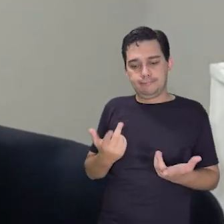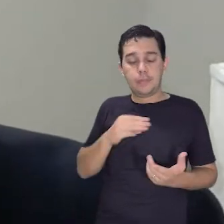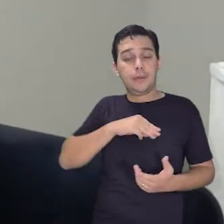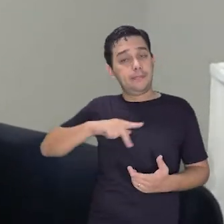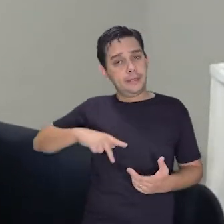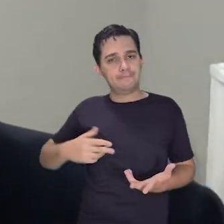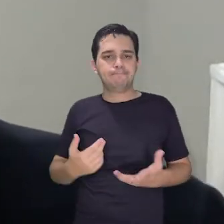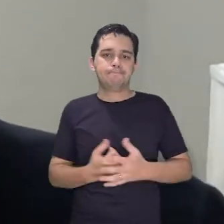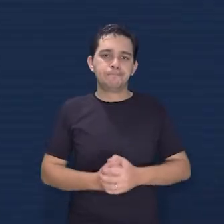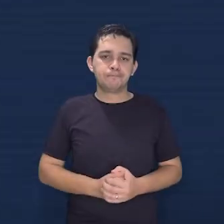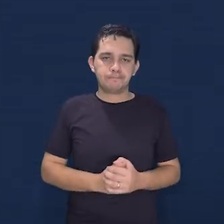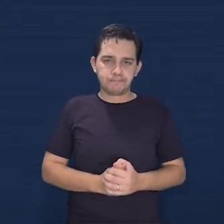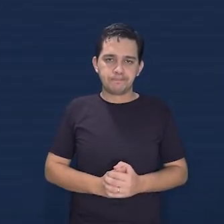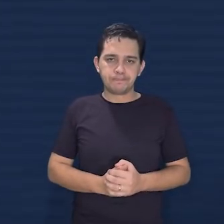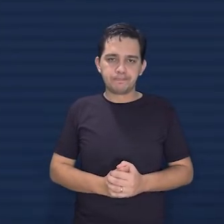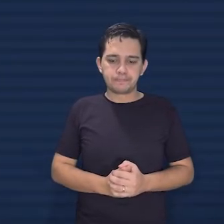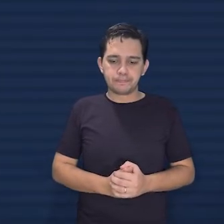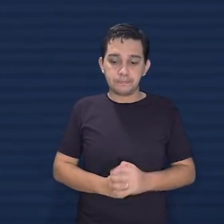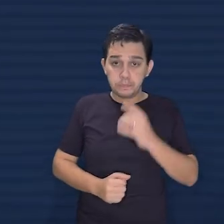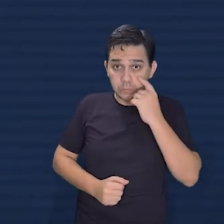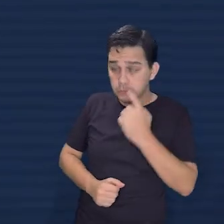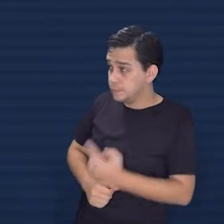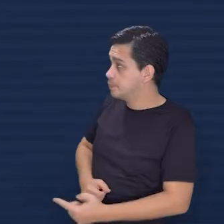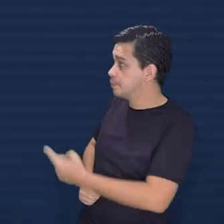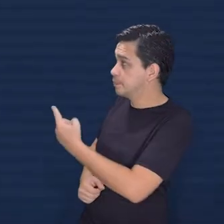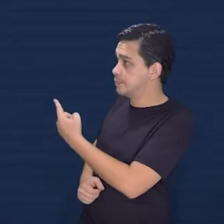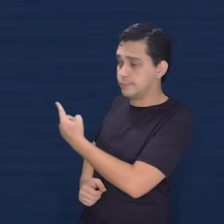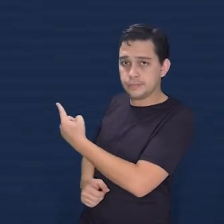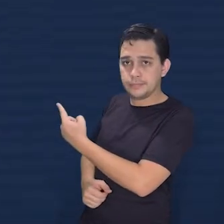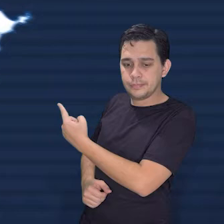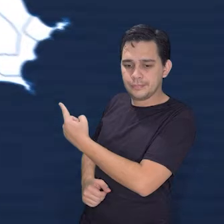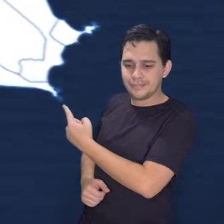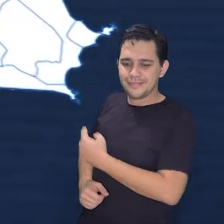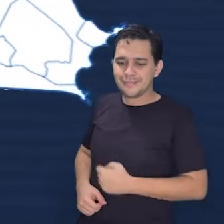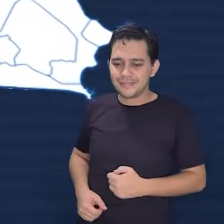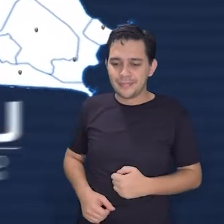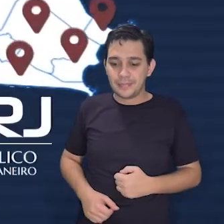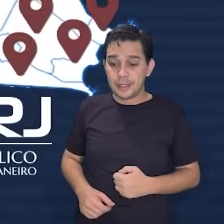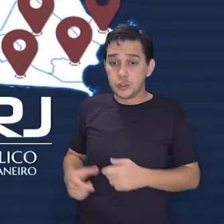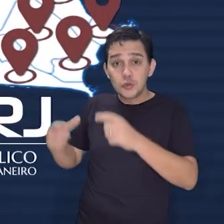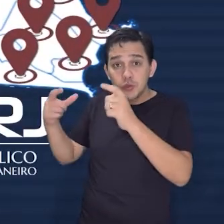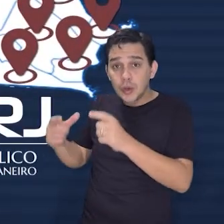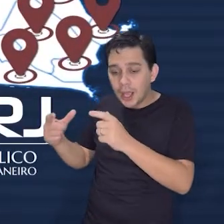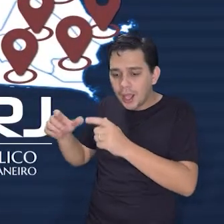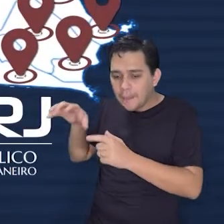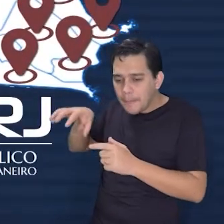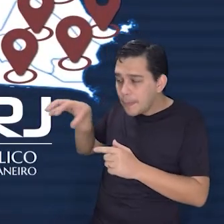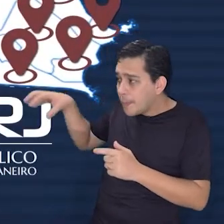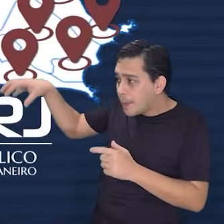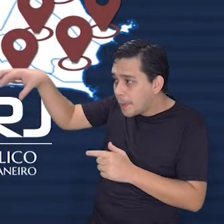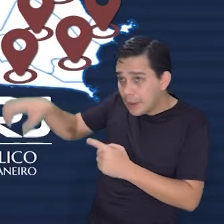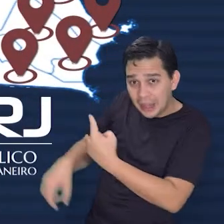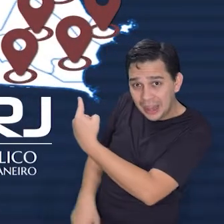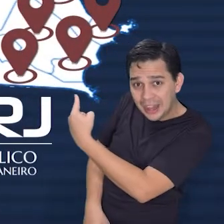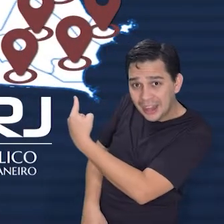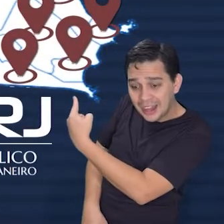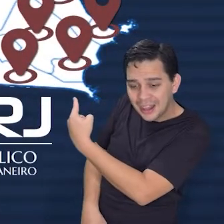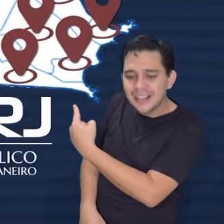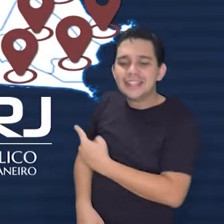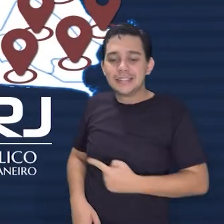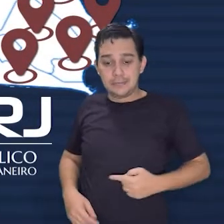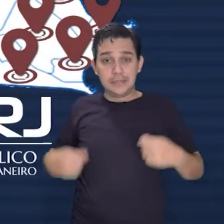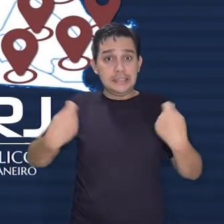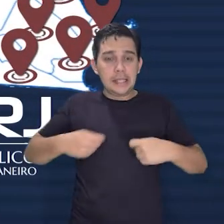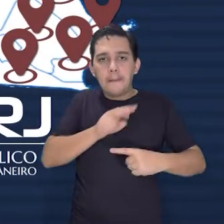Arraial e Cabo Frio. Na região dos Lagos, o MPRJ expediu uma recomendação sobre o monitoramento da qualidade